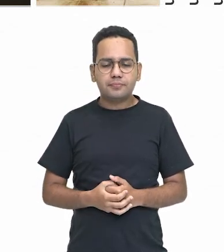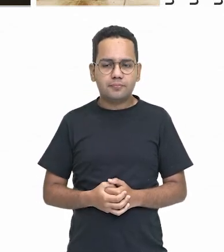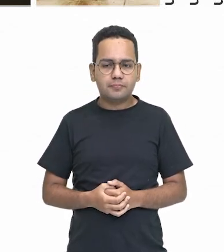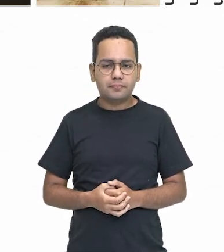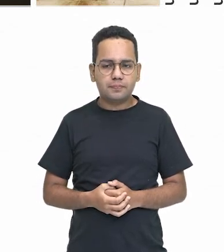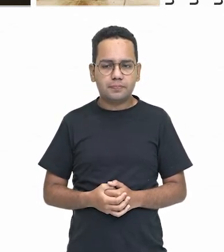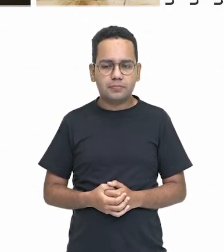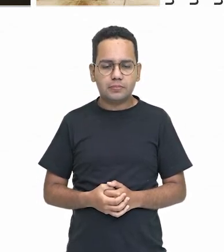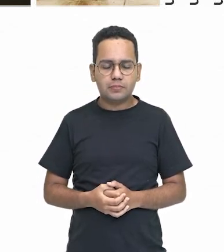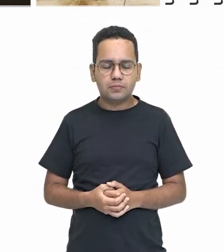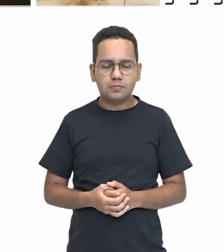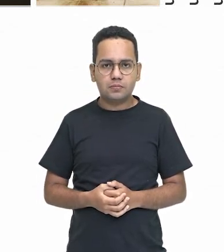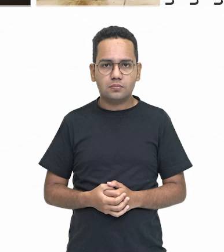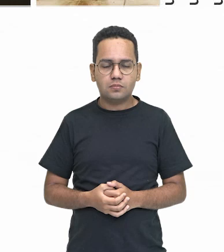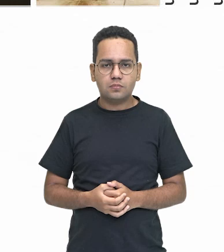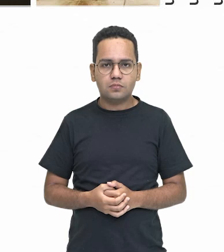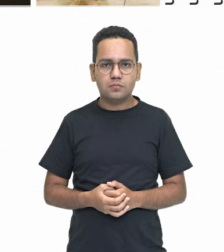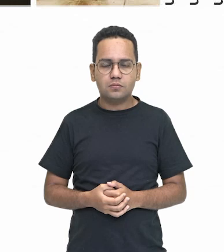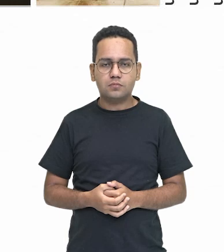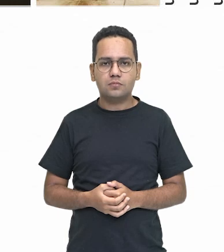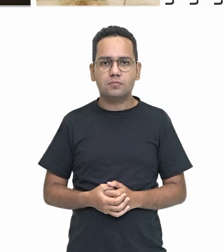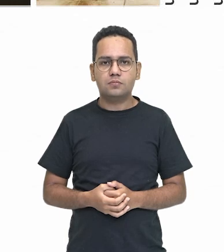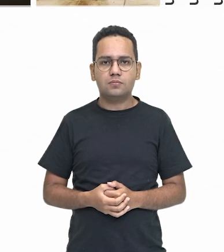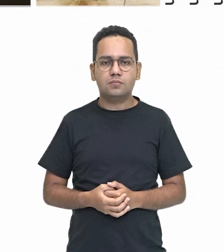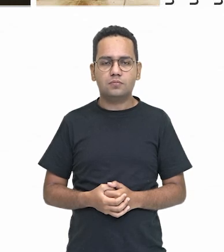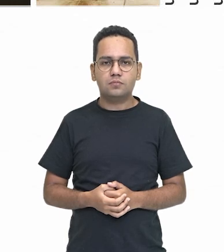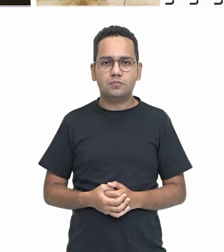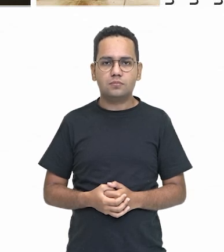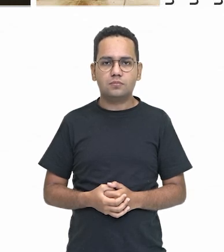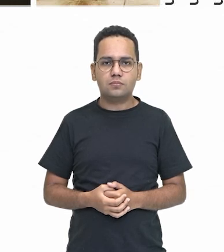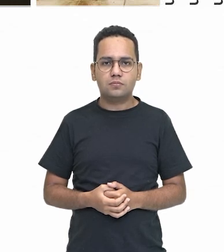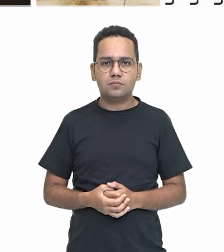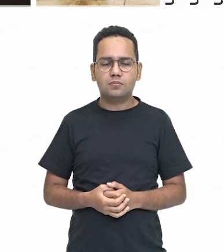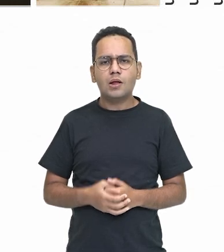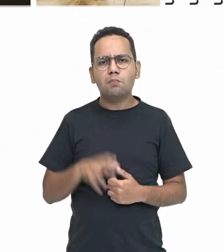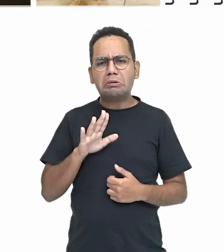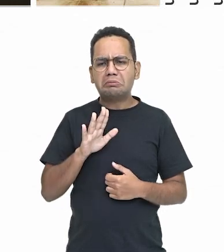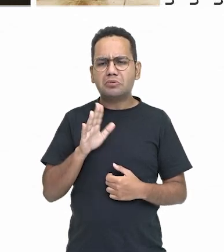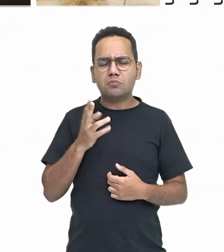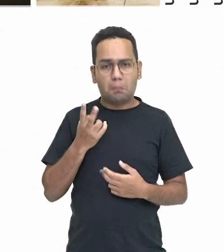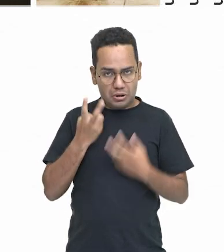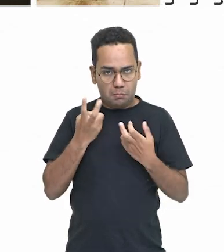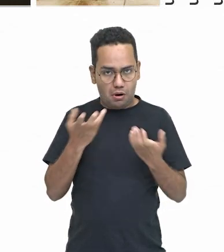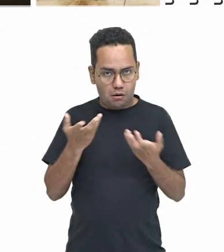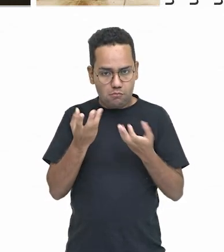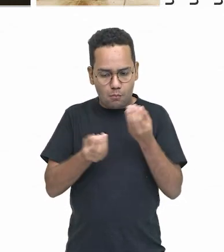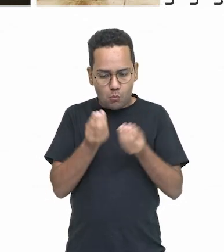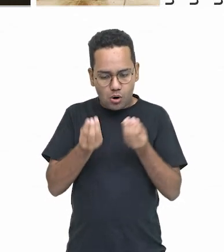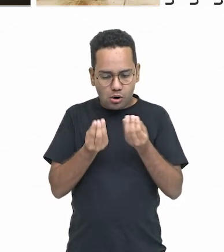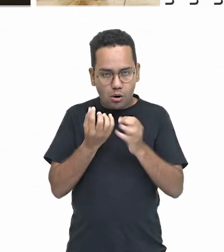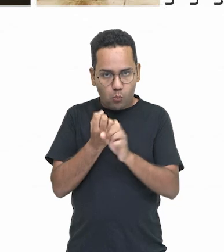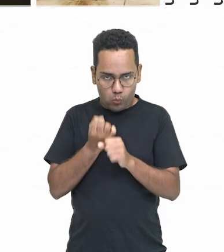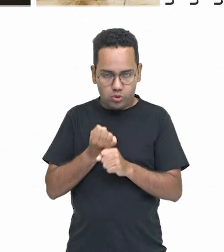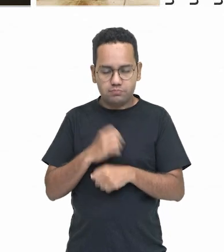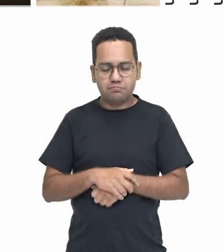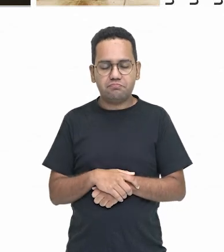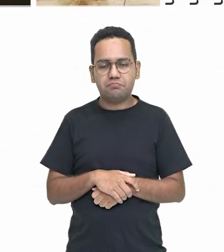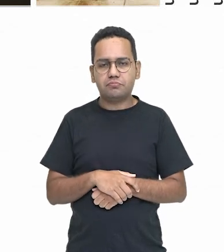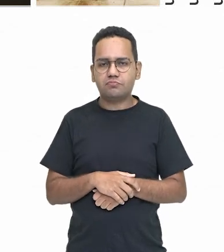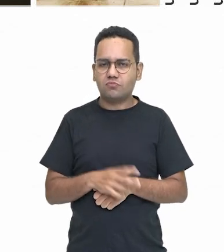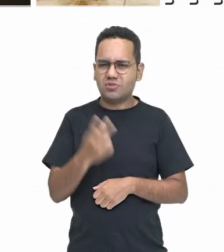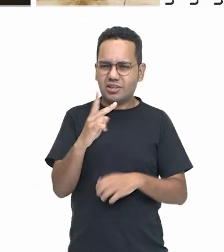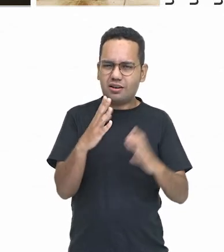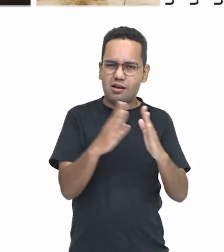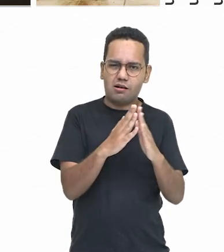gente vai calcular esse consumo de energia que você tem aí na sua casa, que você tem aí no seu